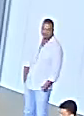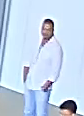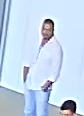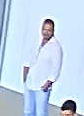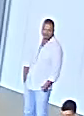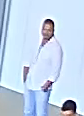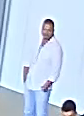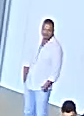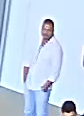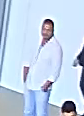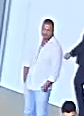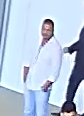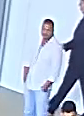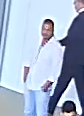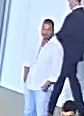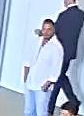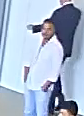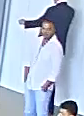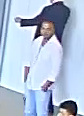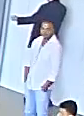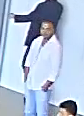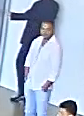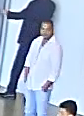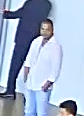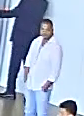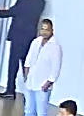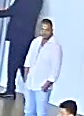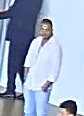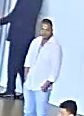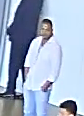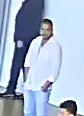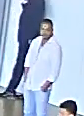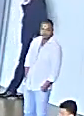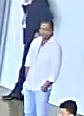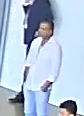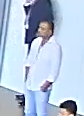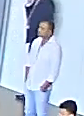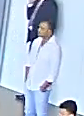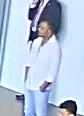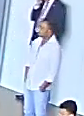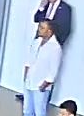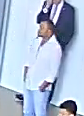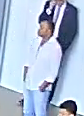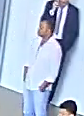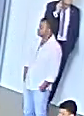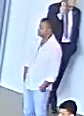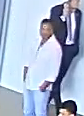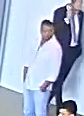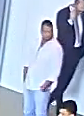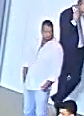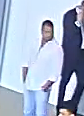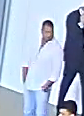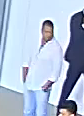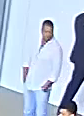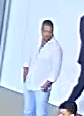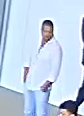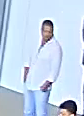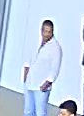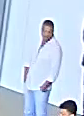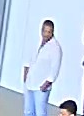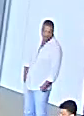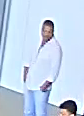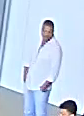desse procedimento, ao desrespeito com as pessoas com deficiência nesse processo. Eu espero, sim, sairmos daqui